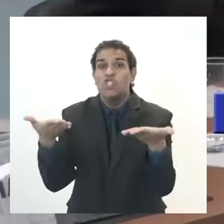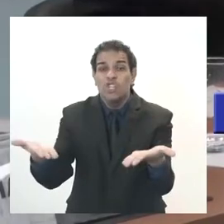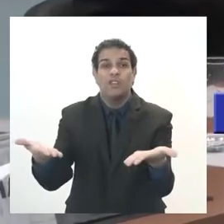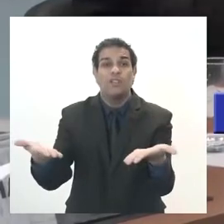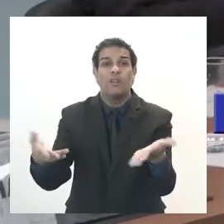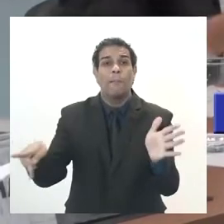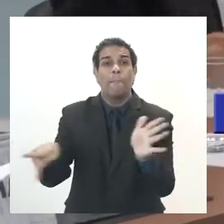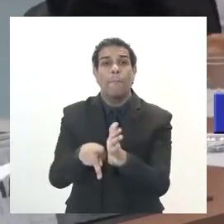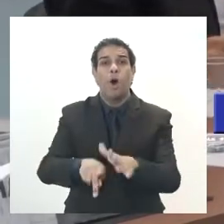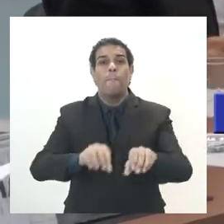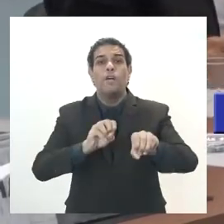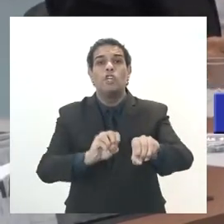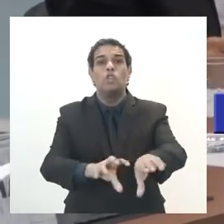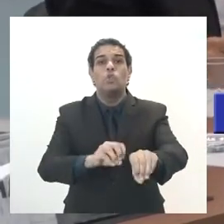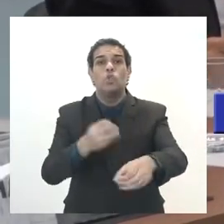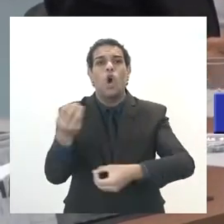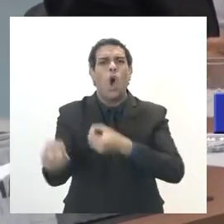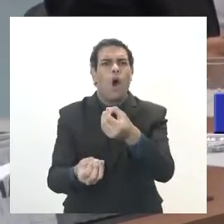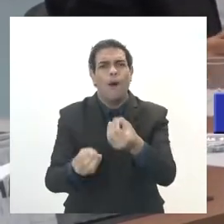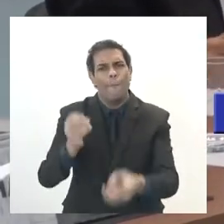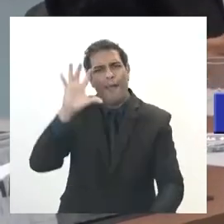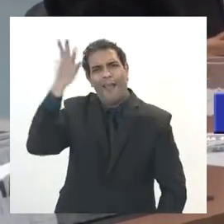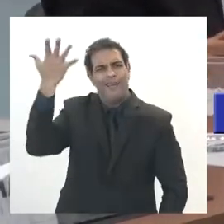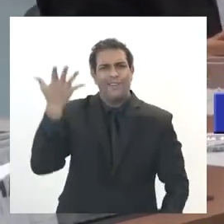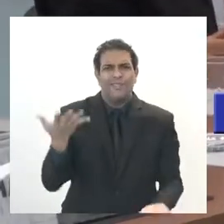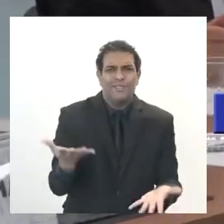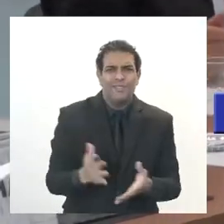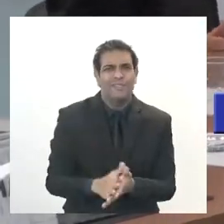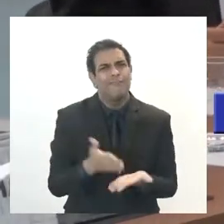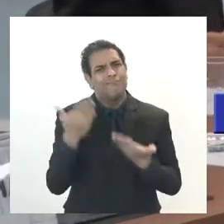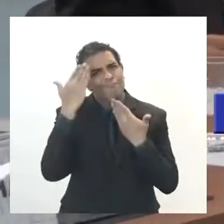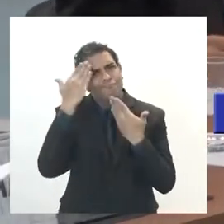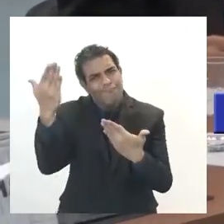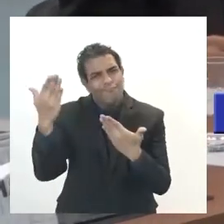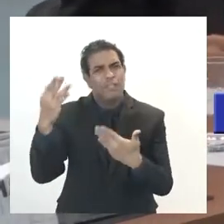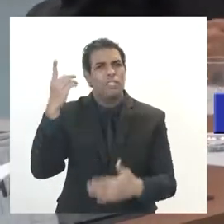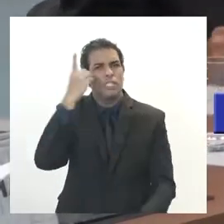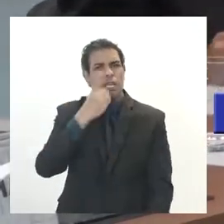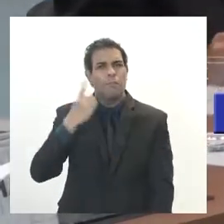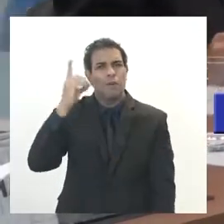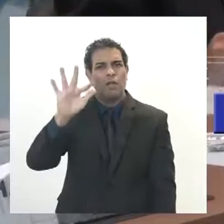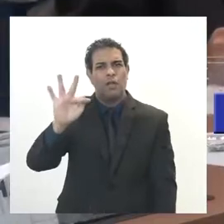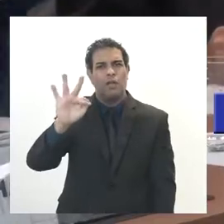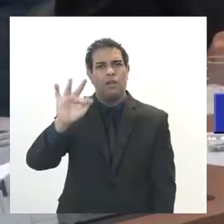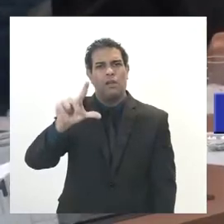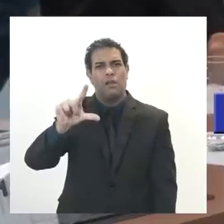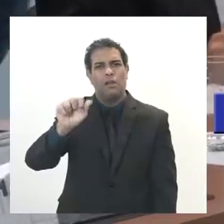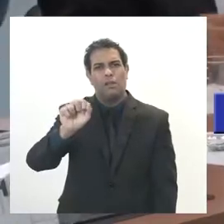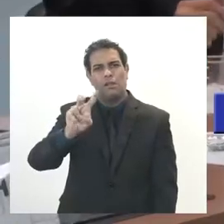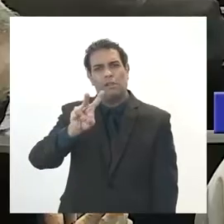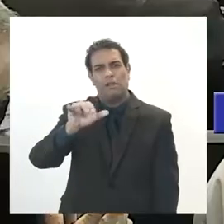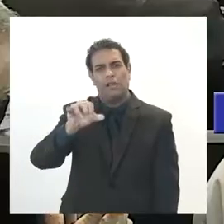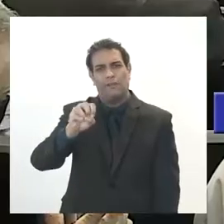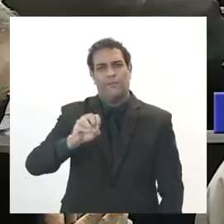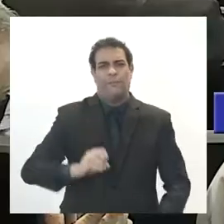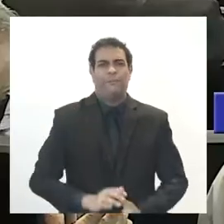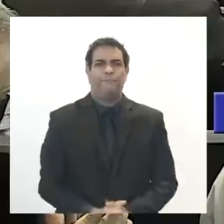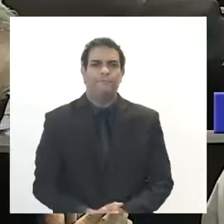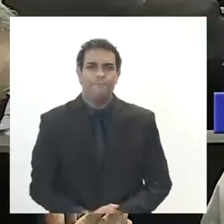valsa então deputado fazendo a fim de por favor agradecendo a enfermeira Rejane pela participação